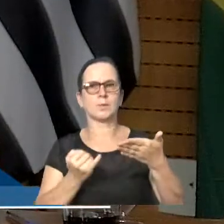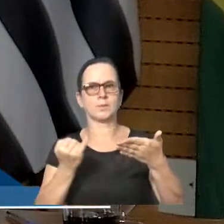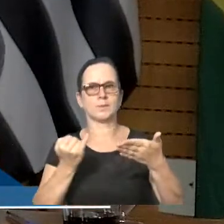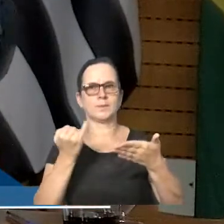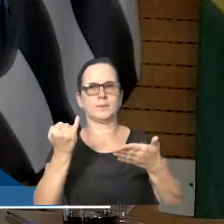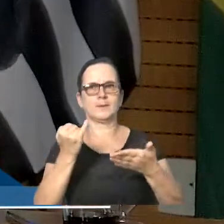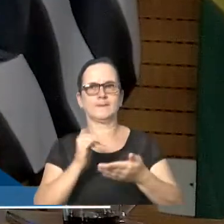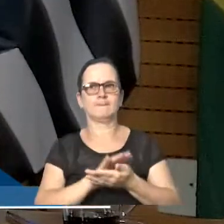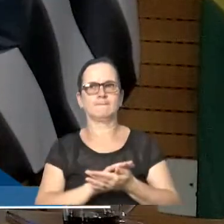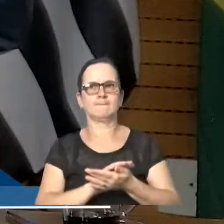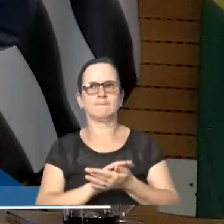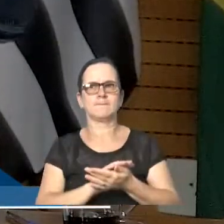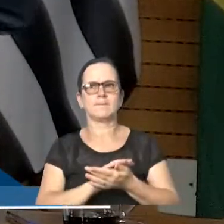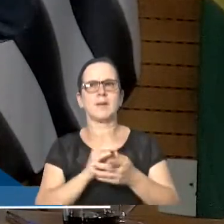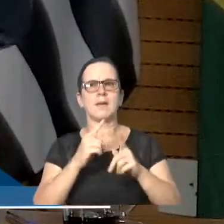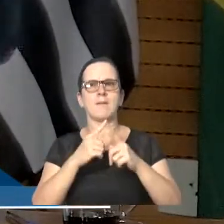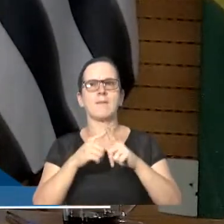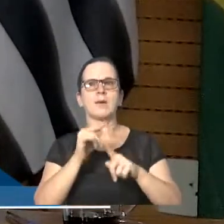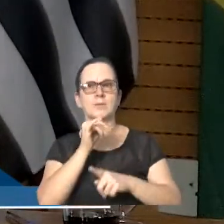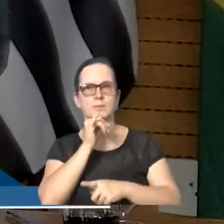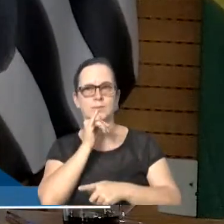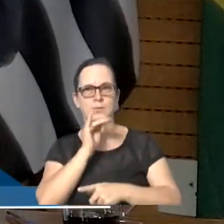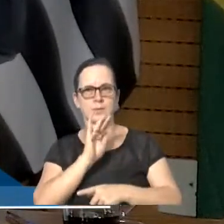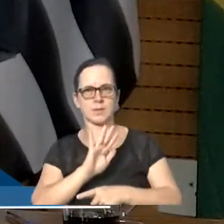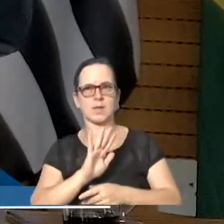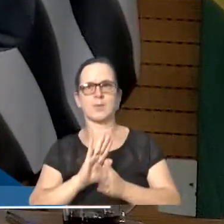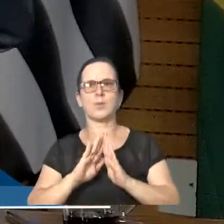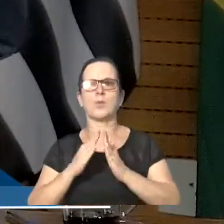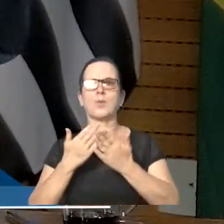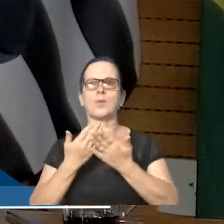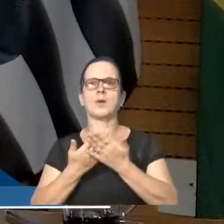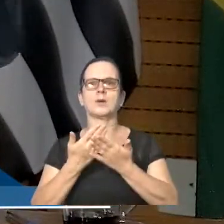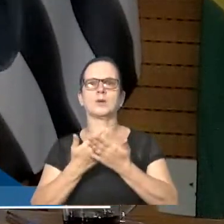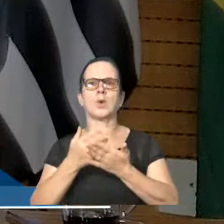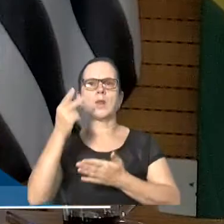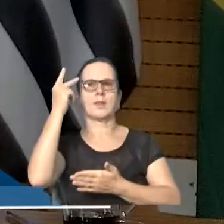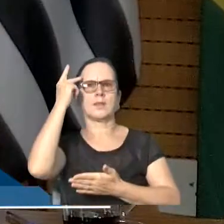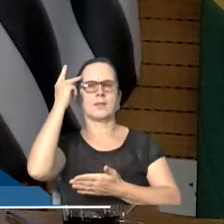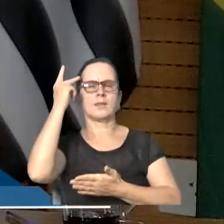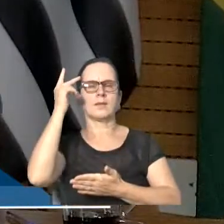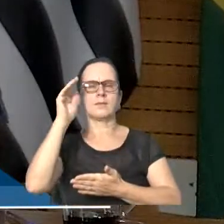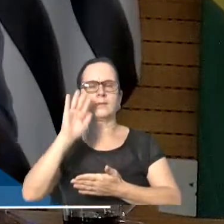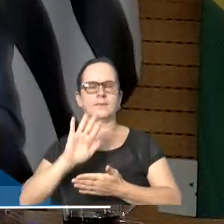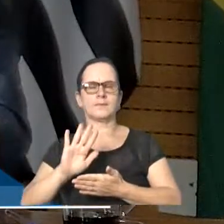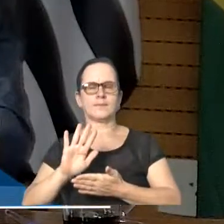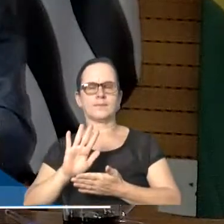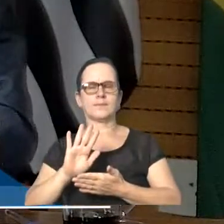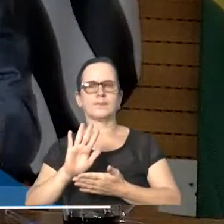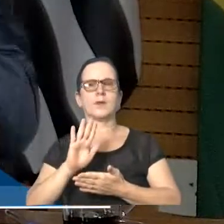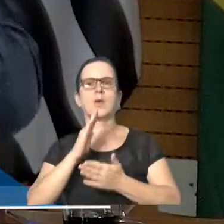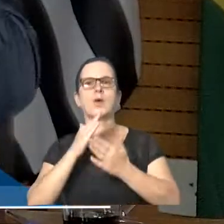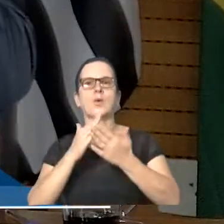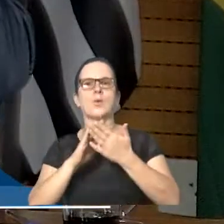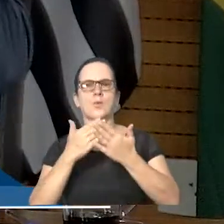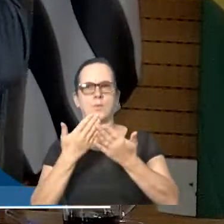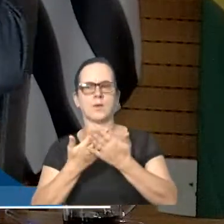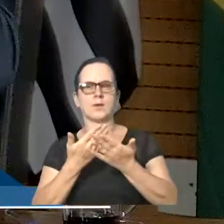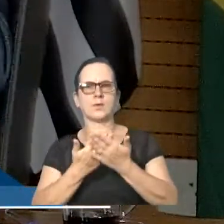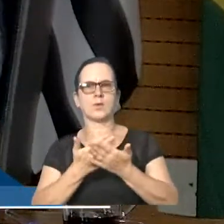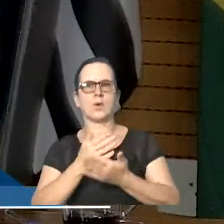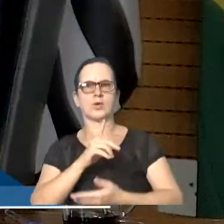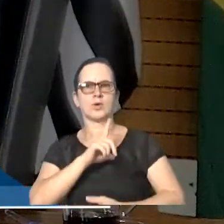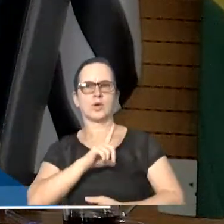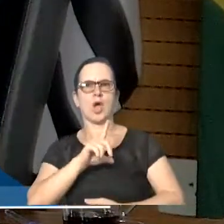valia, mas numa escola, um exemplo para o senhor, uma escola como Bernardo José Maria de Lorena hoje, pasmem, são apenas